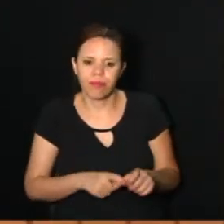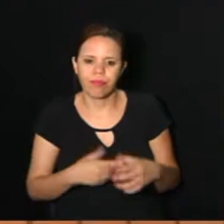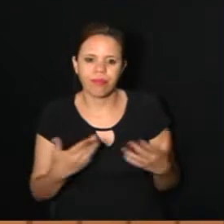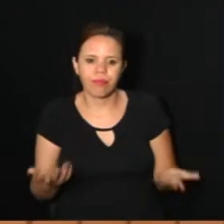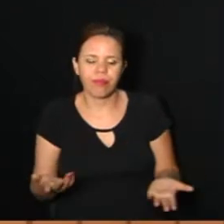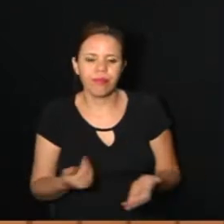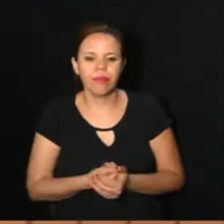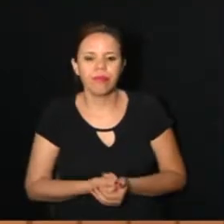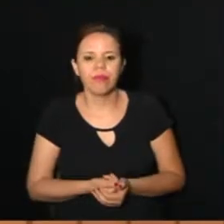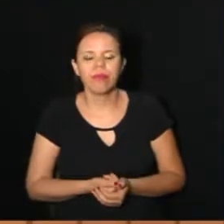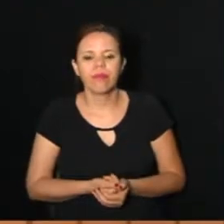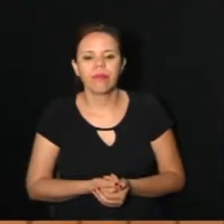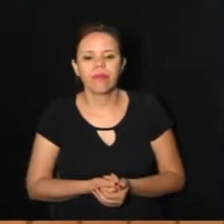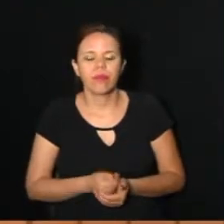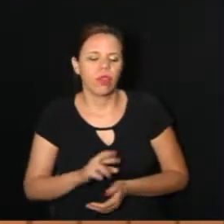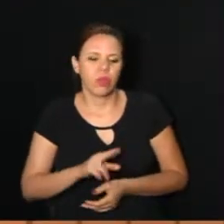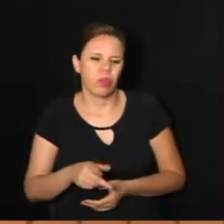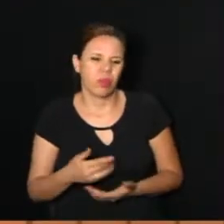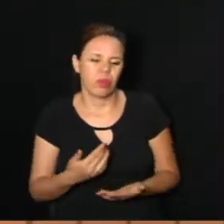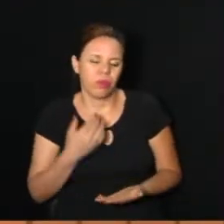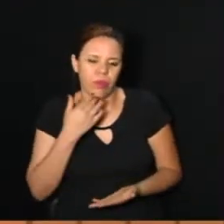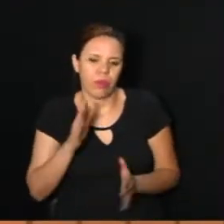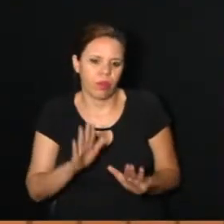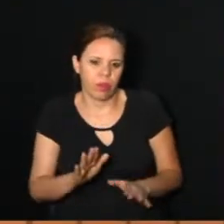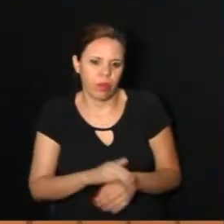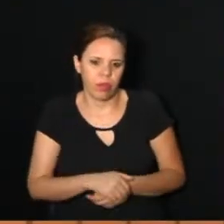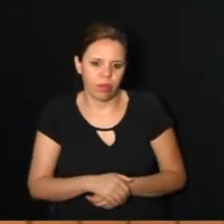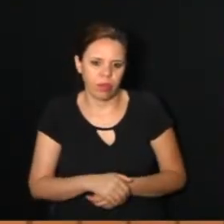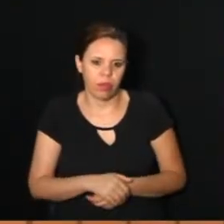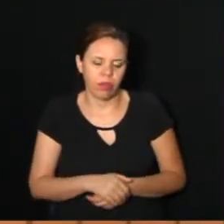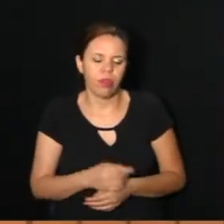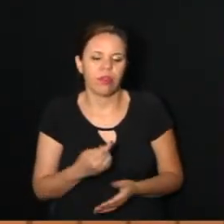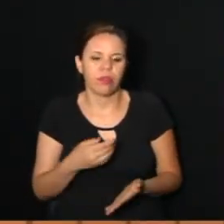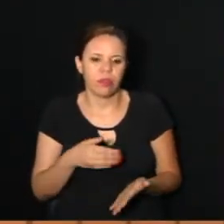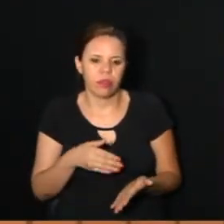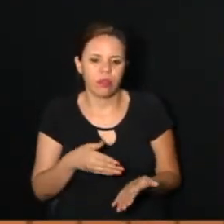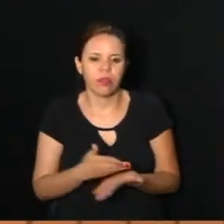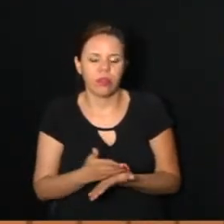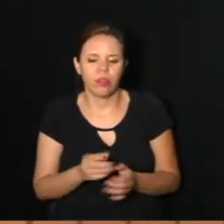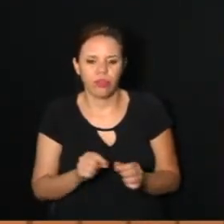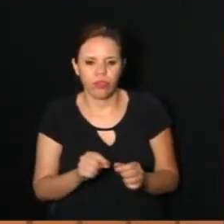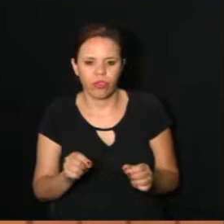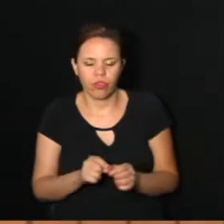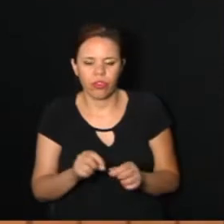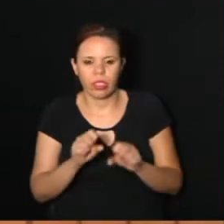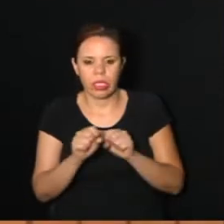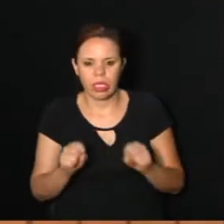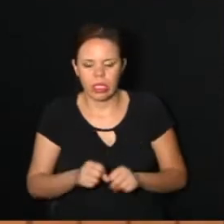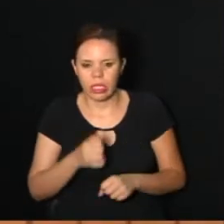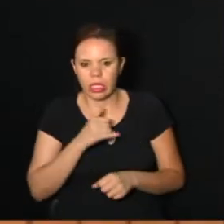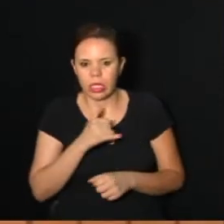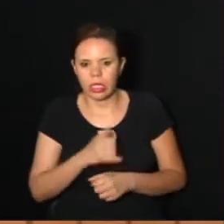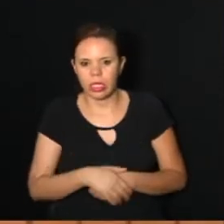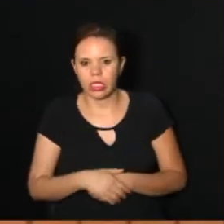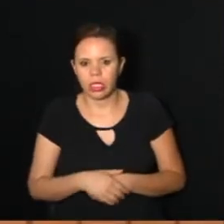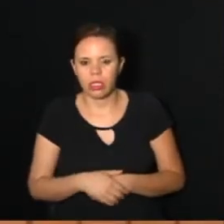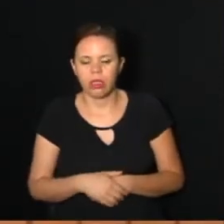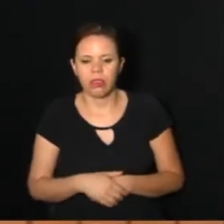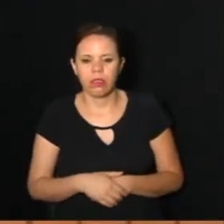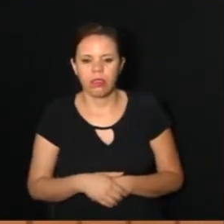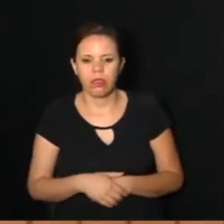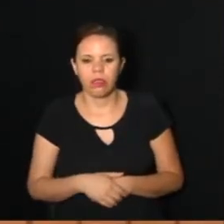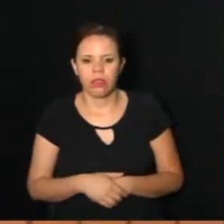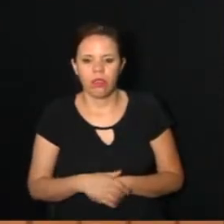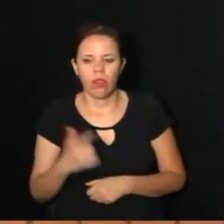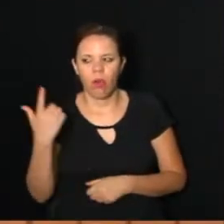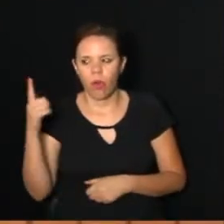dizer assim, não é da boa vontade, mas da assertividade por parte desses sistemas eletrônicos que vêm de